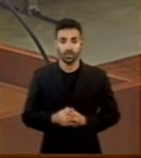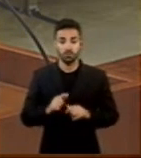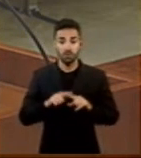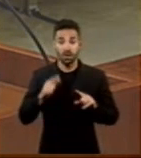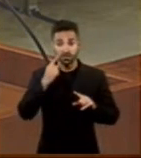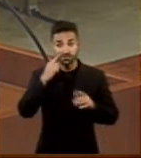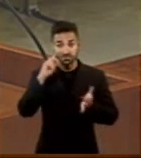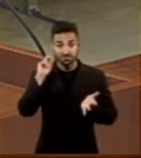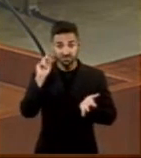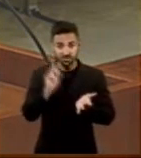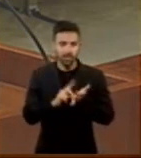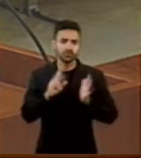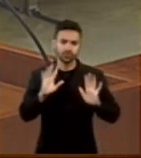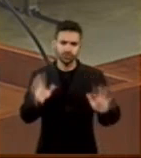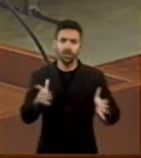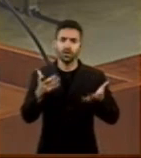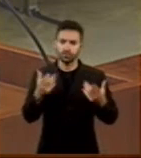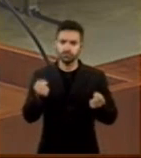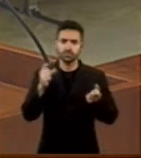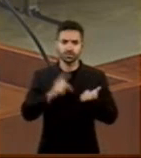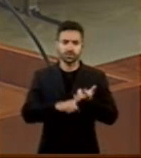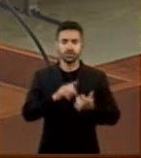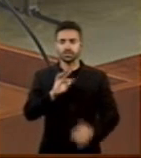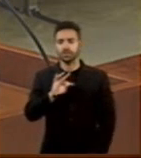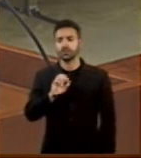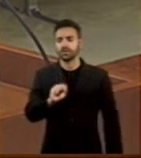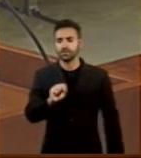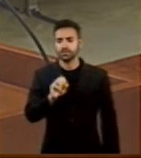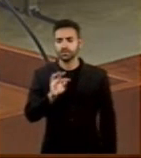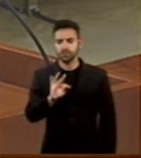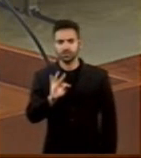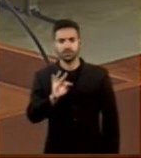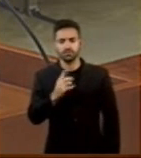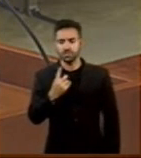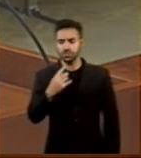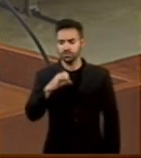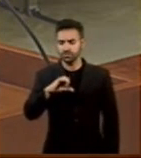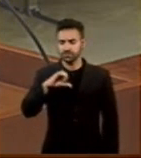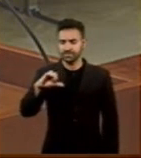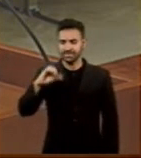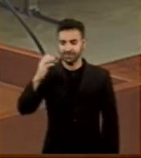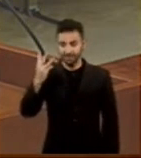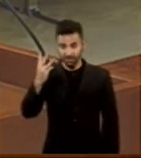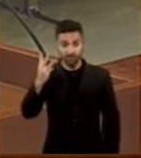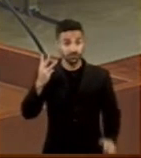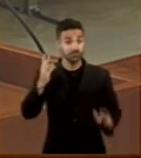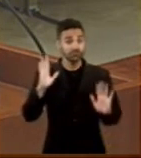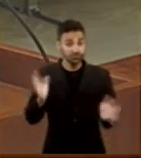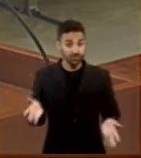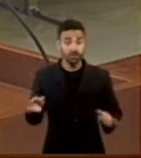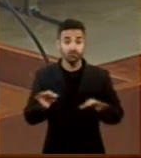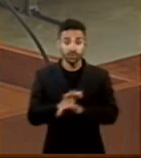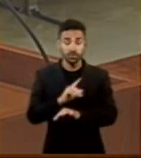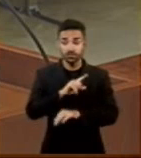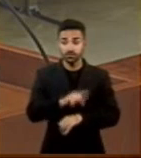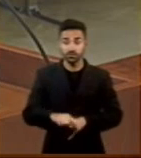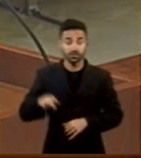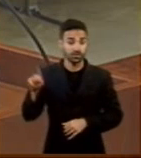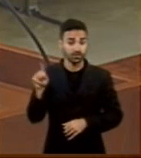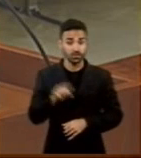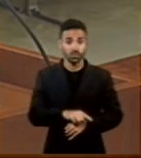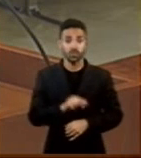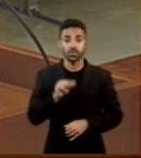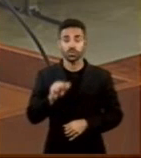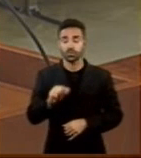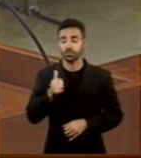como eu disse, já reconhecido pelo TST, desde 93, que foi extinto, se foi recepcionado, teria sido